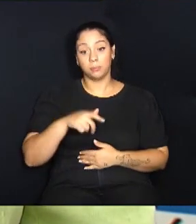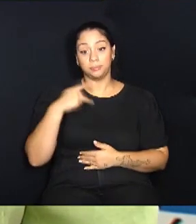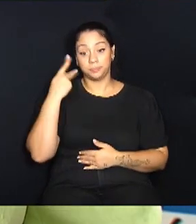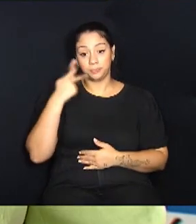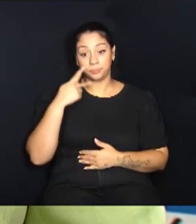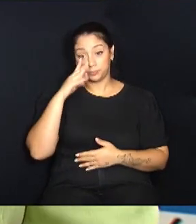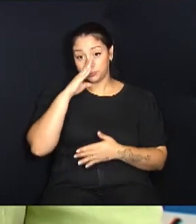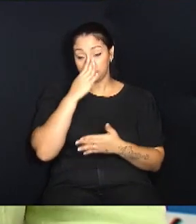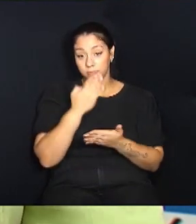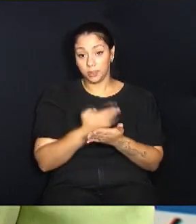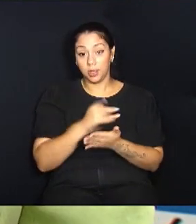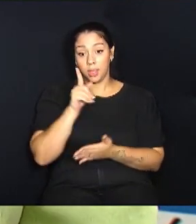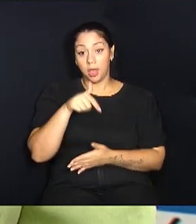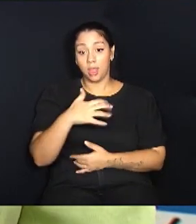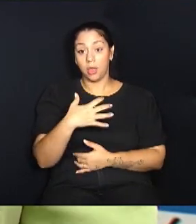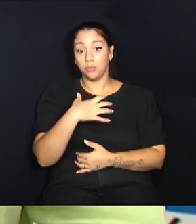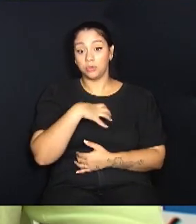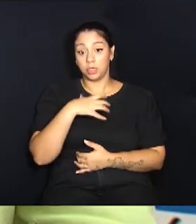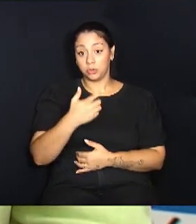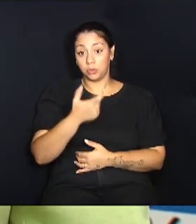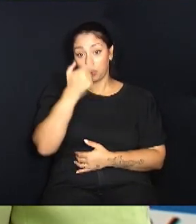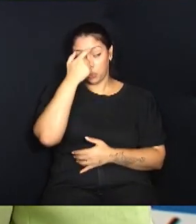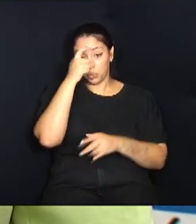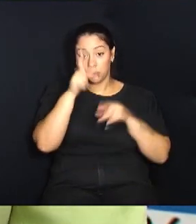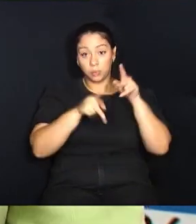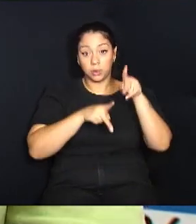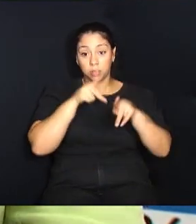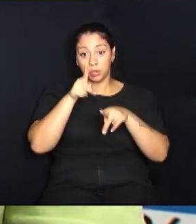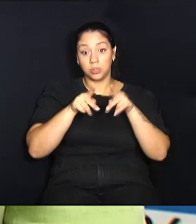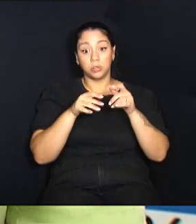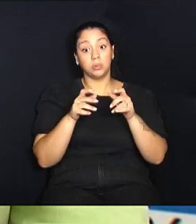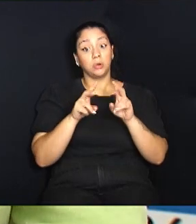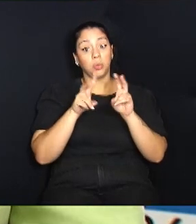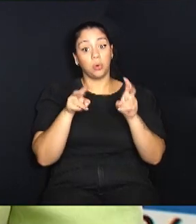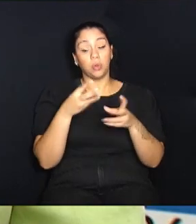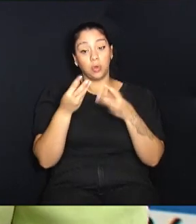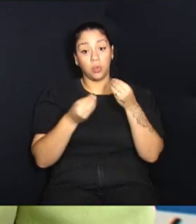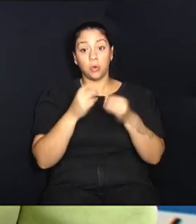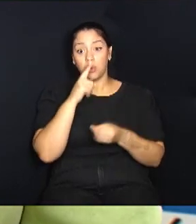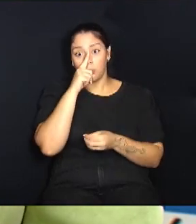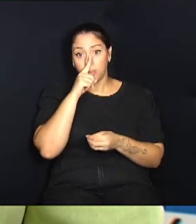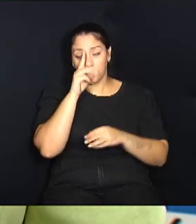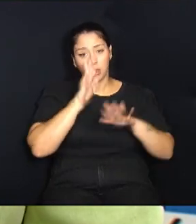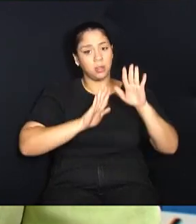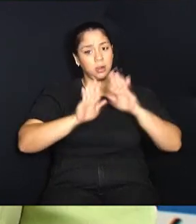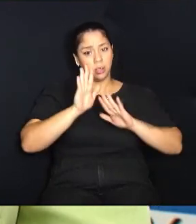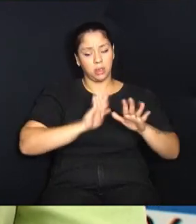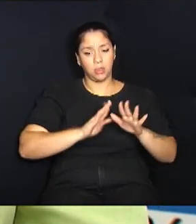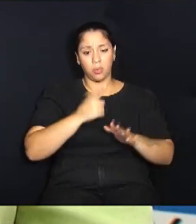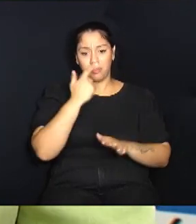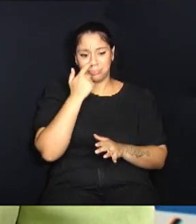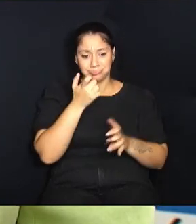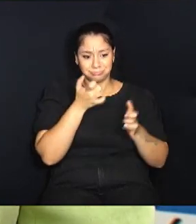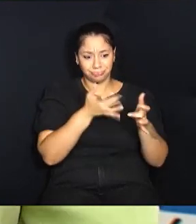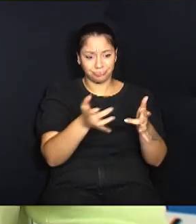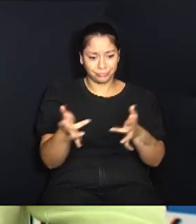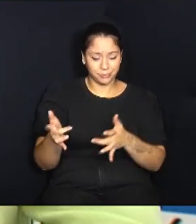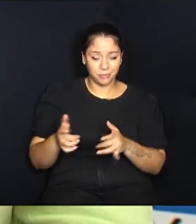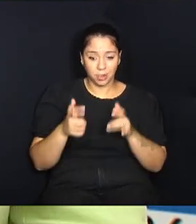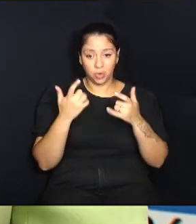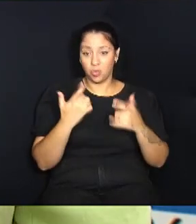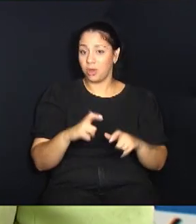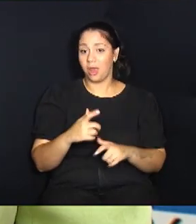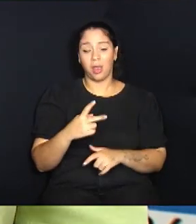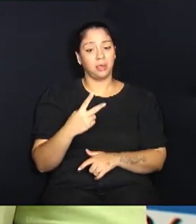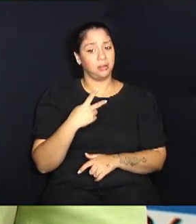de conscientizar a população sobre os perigos do descarte desse tipo de material em local impróprio,